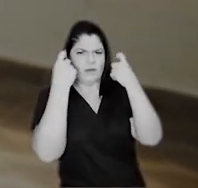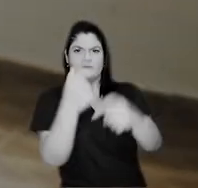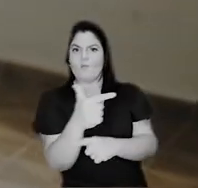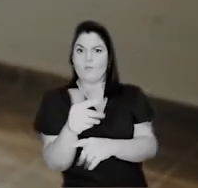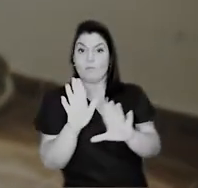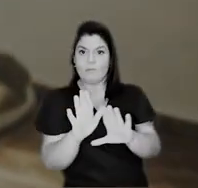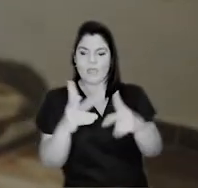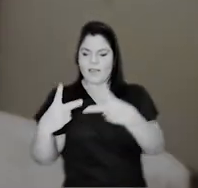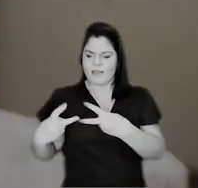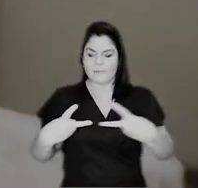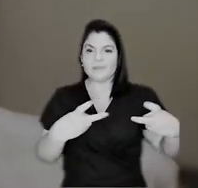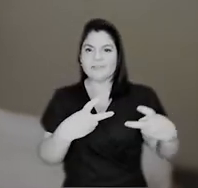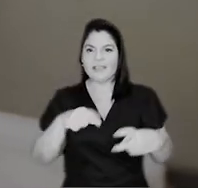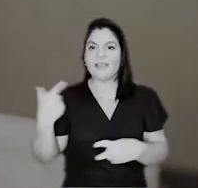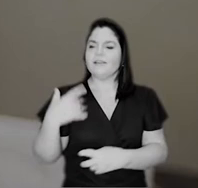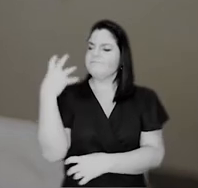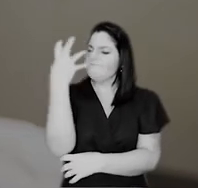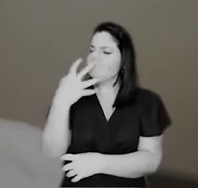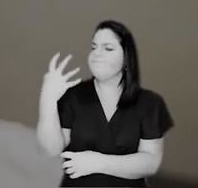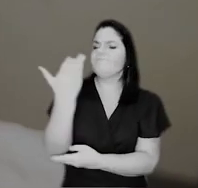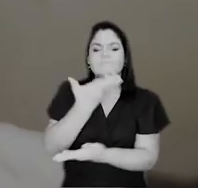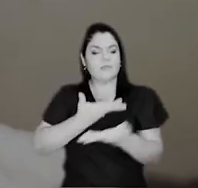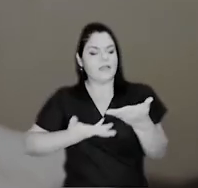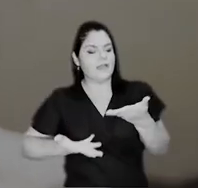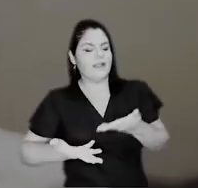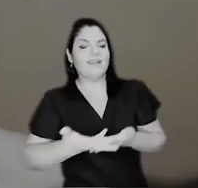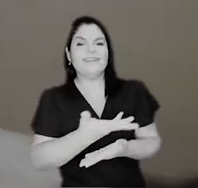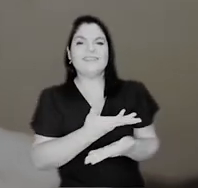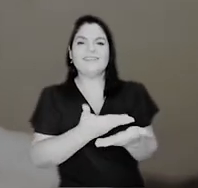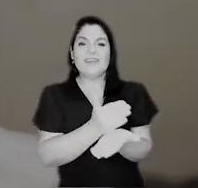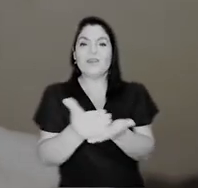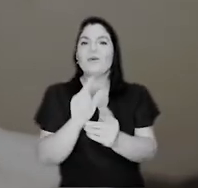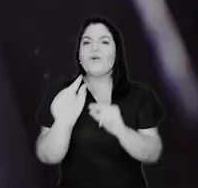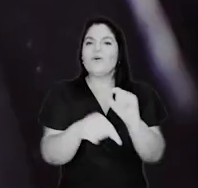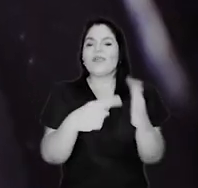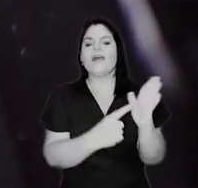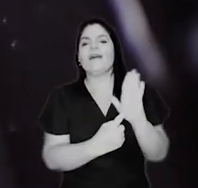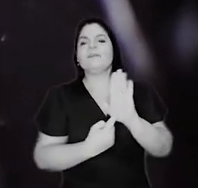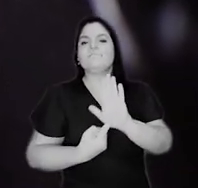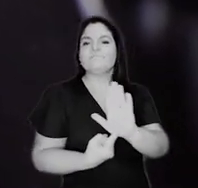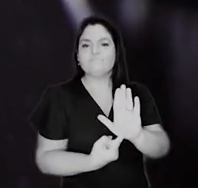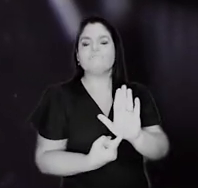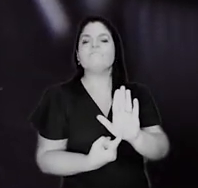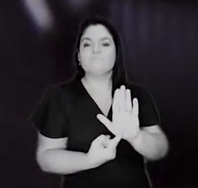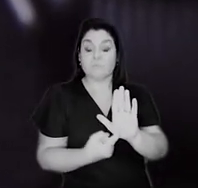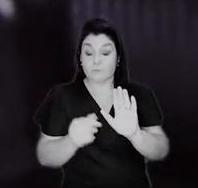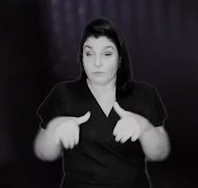relação. Quando eles percebem que a gente já está completamente envolvida, e eles começam a se